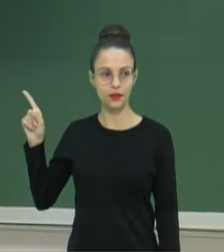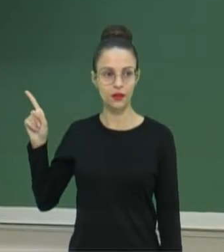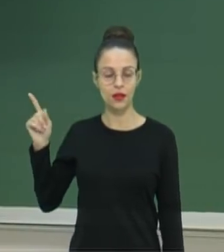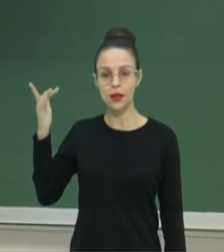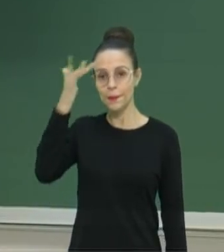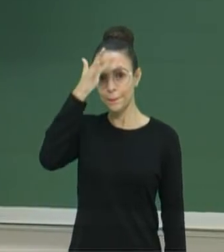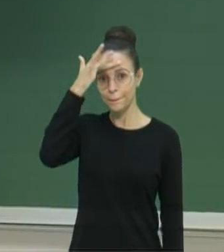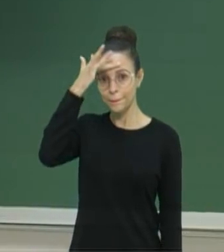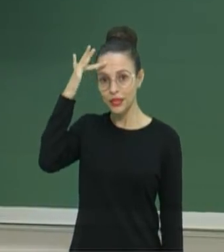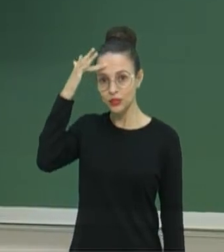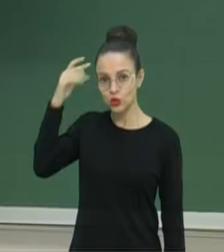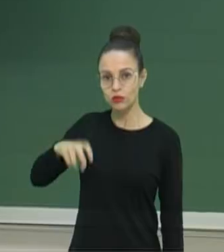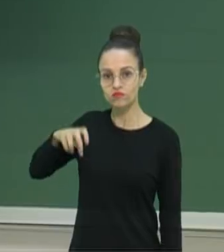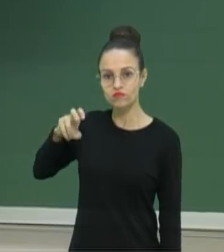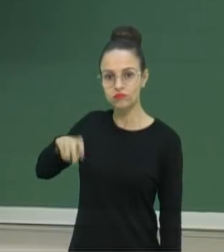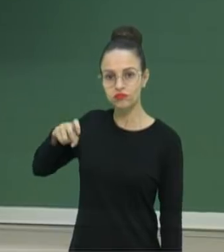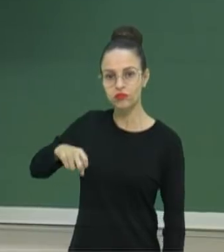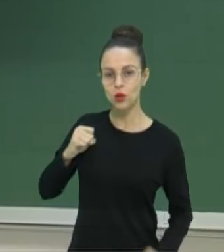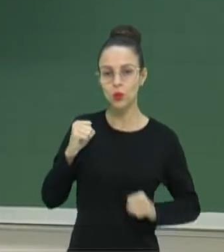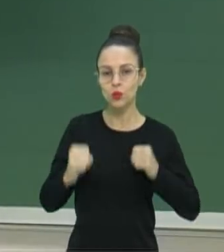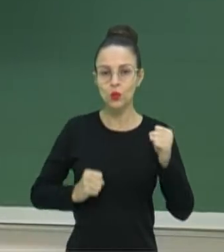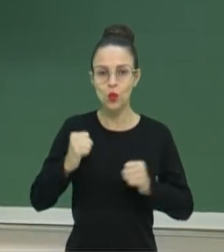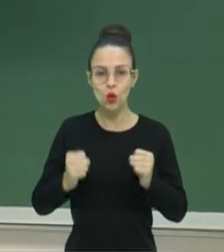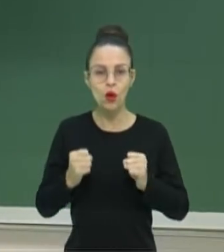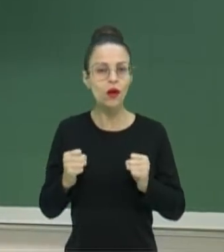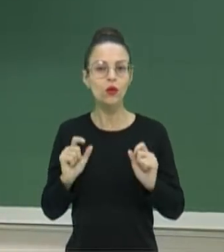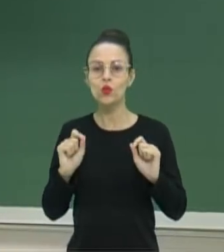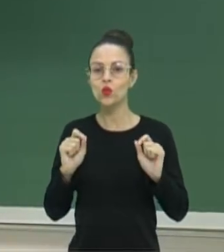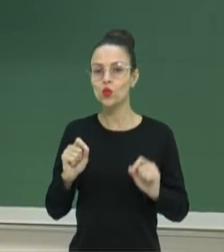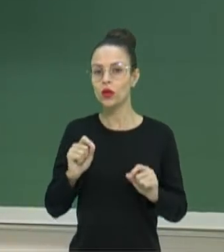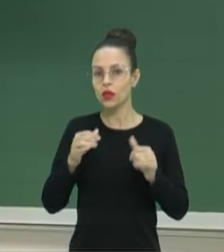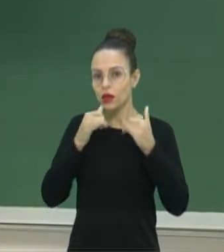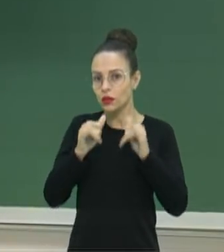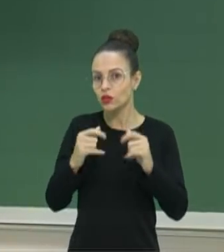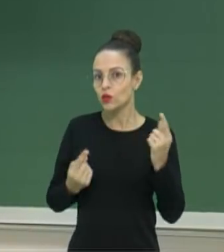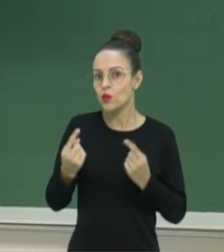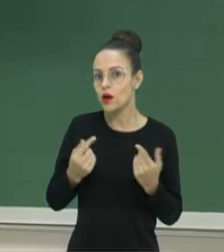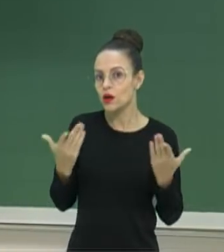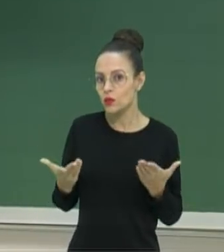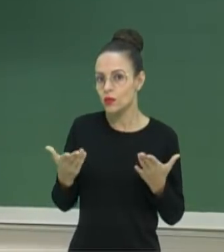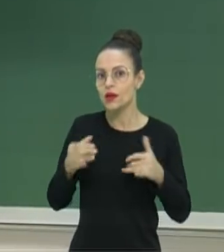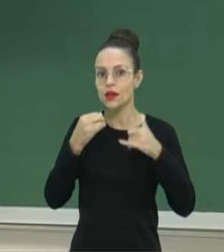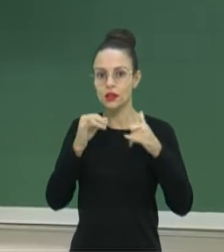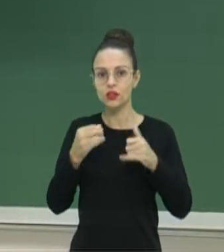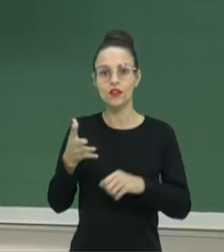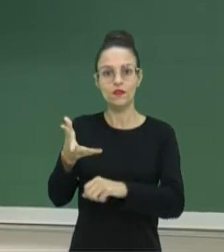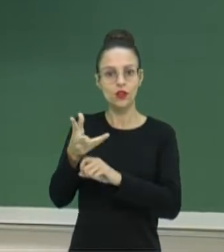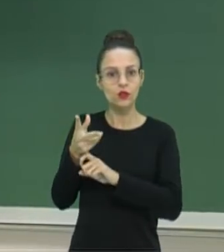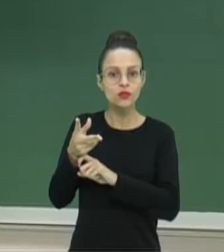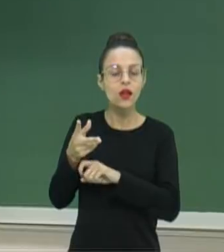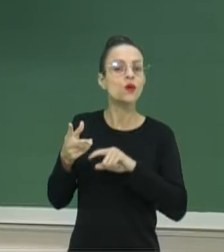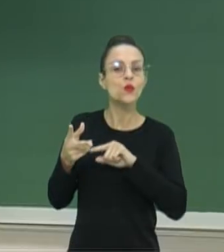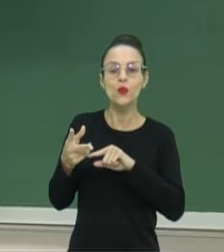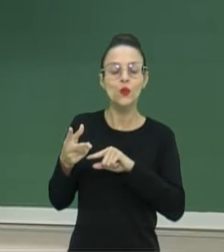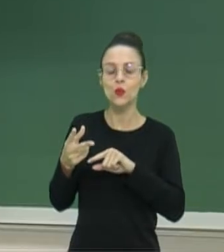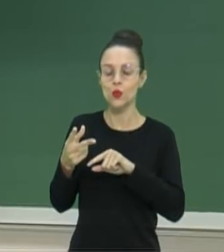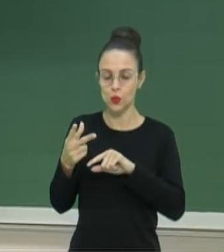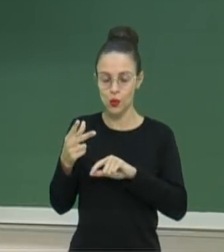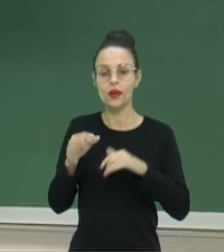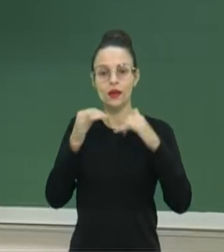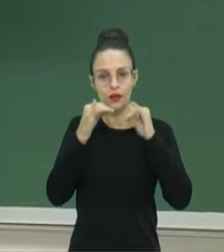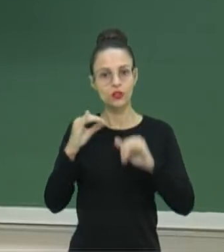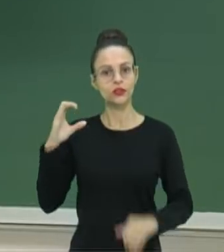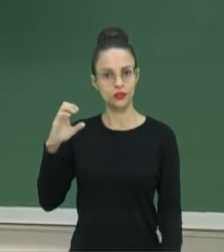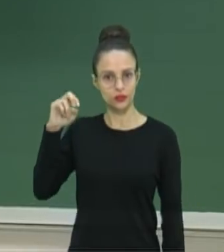pessoa correndo. Então o que a pessoa está correndo? O que ela tem tipo de energia envolvida? Energia de velocidade, ou seja, energia